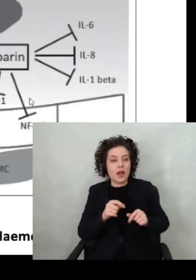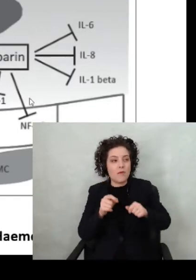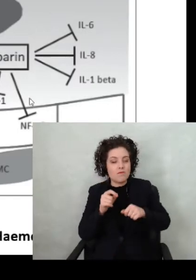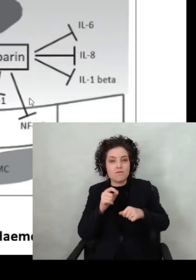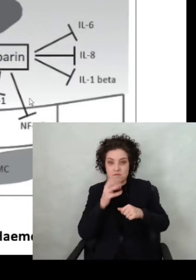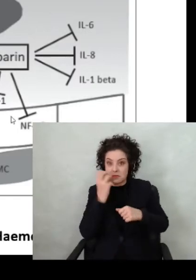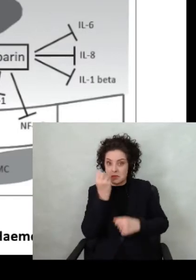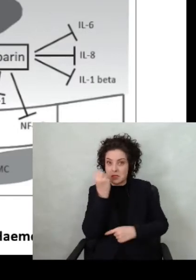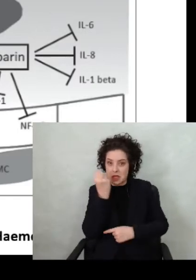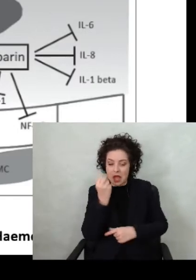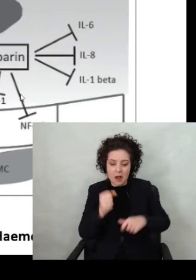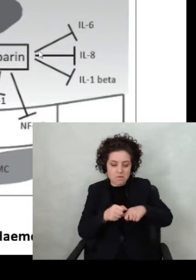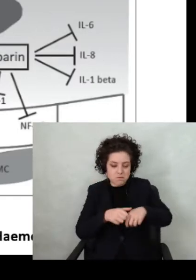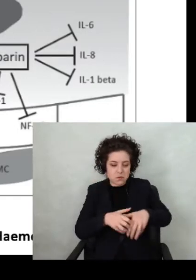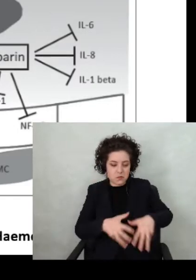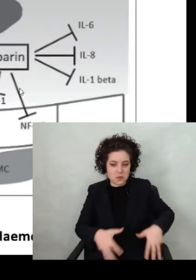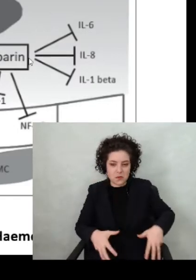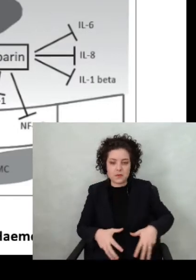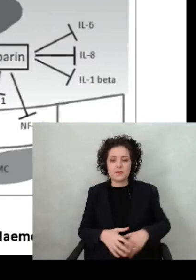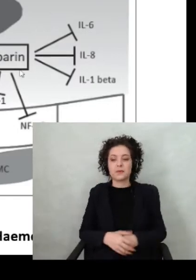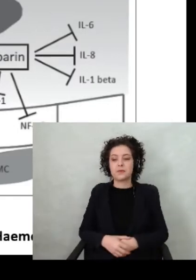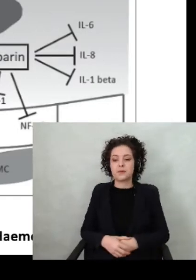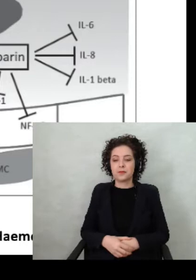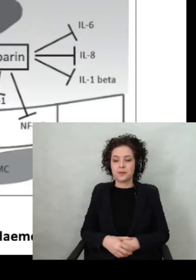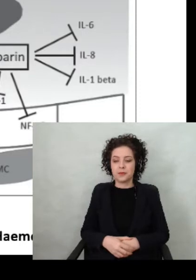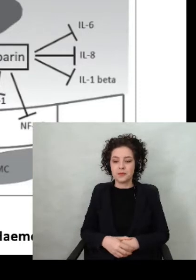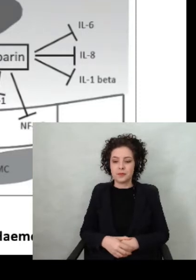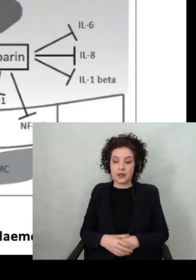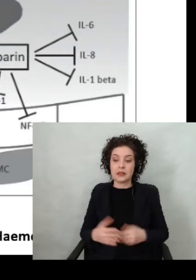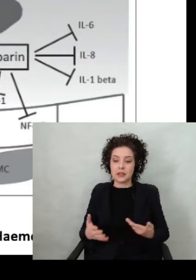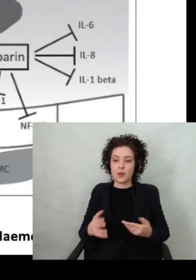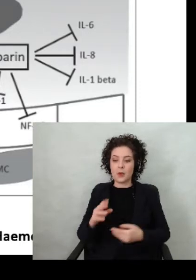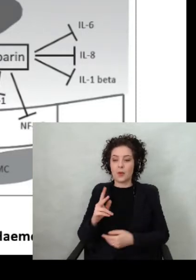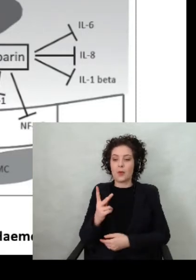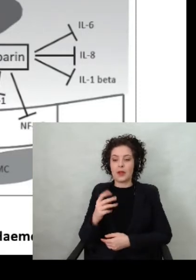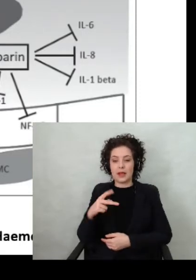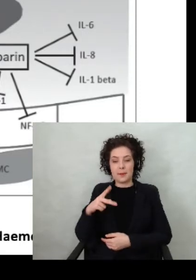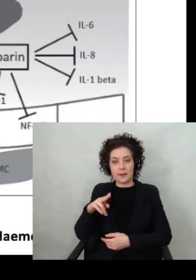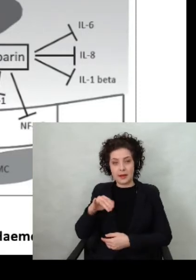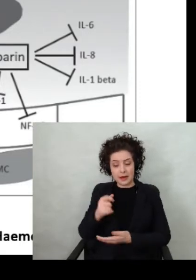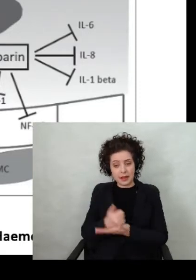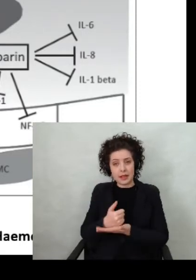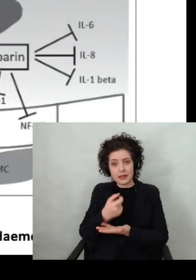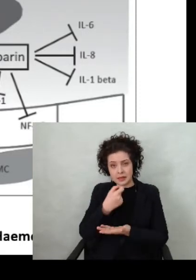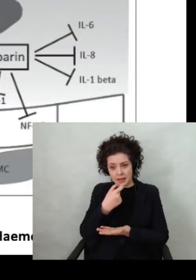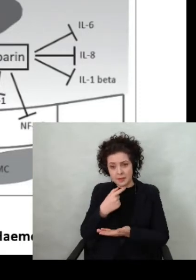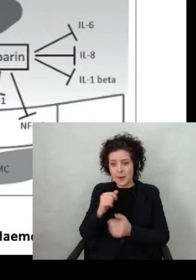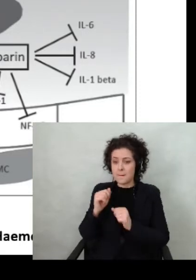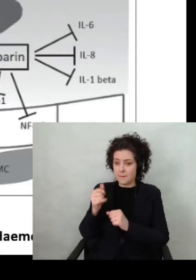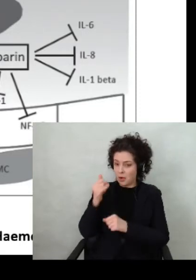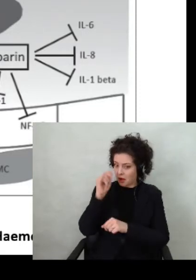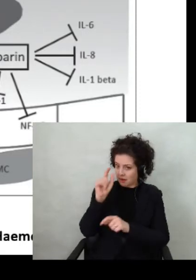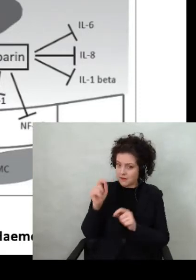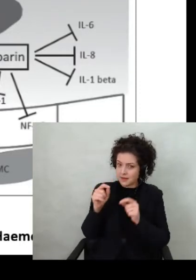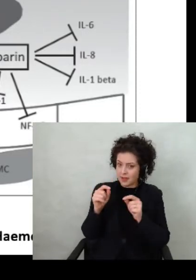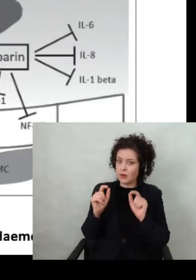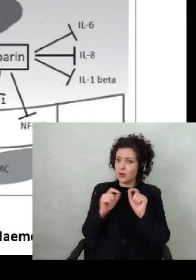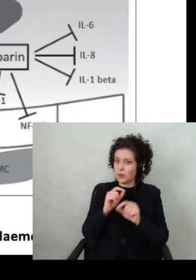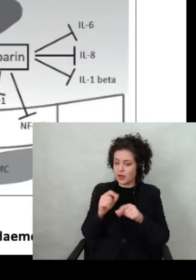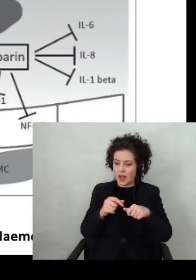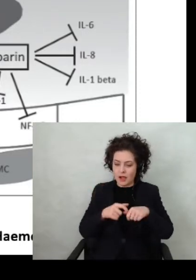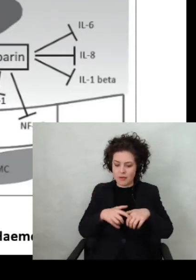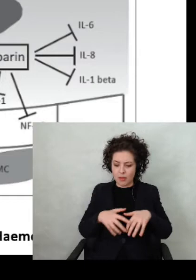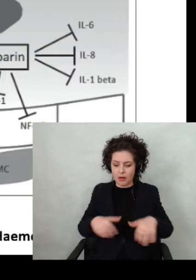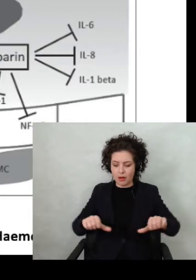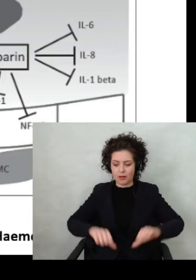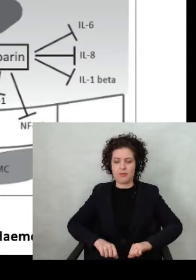por NF-kappa-beta. Então, a heparina ela pode evitar essa ligação da trombina com os tecidos, de forma que